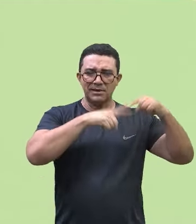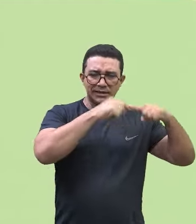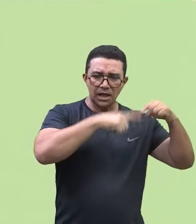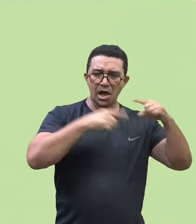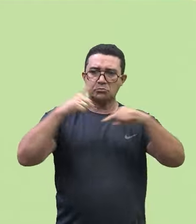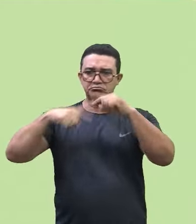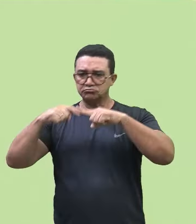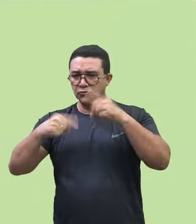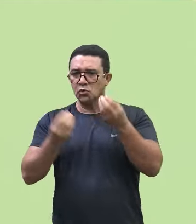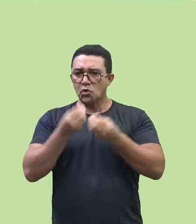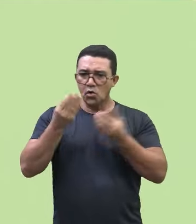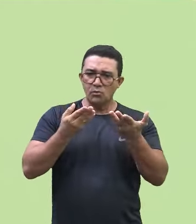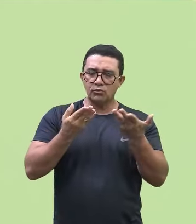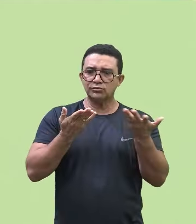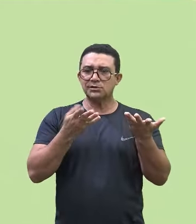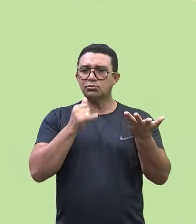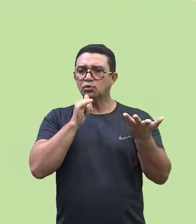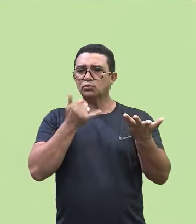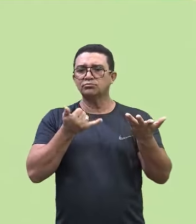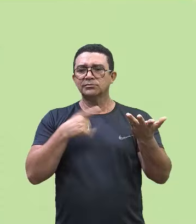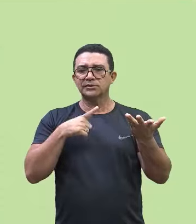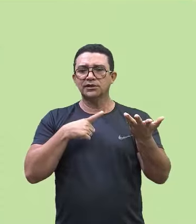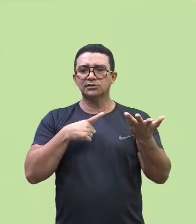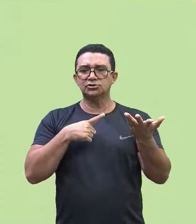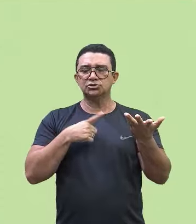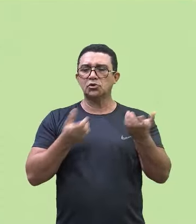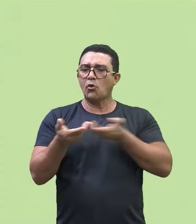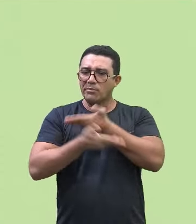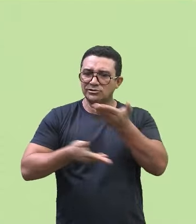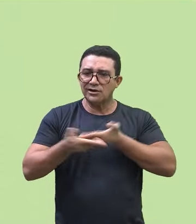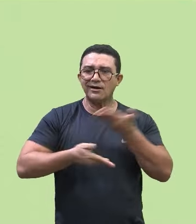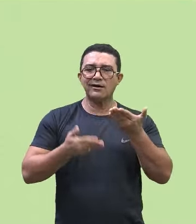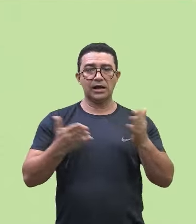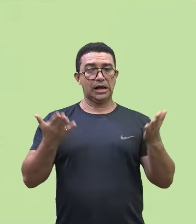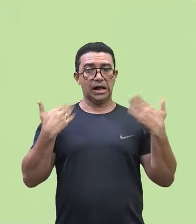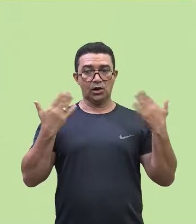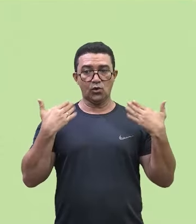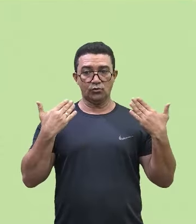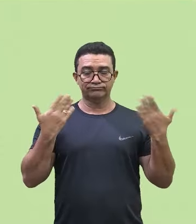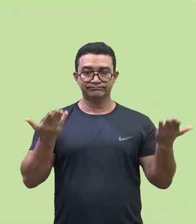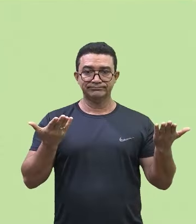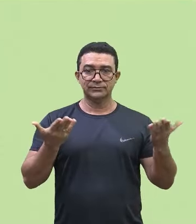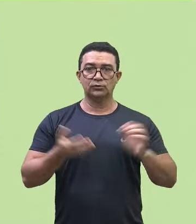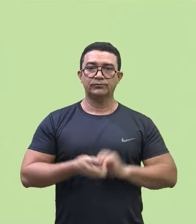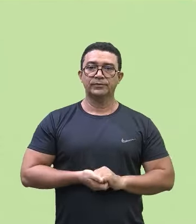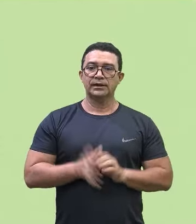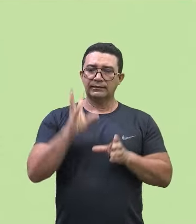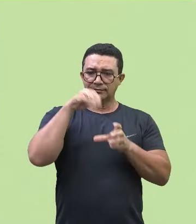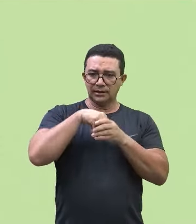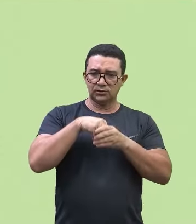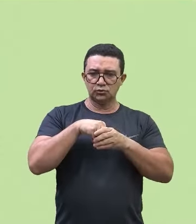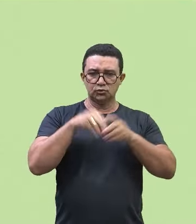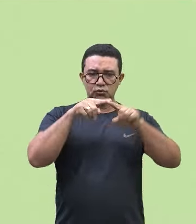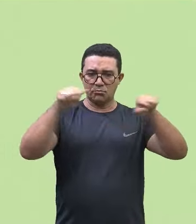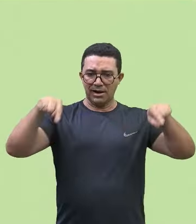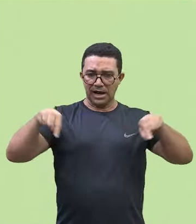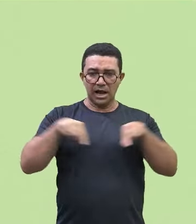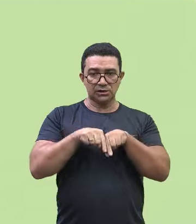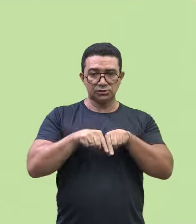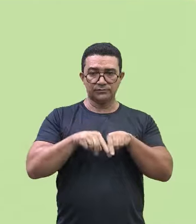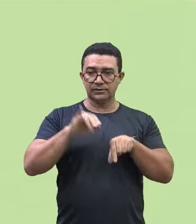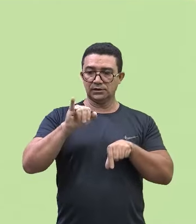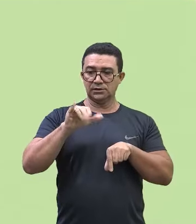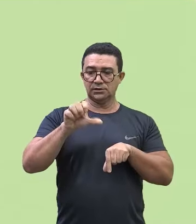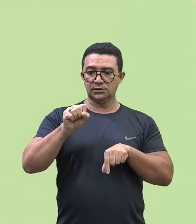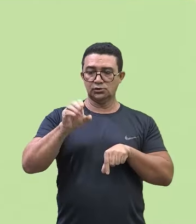relação a compartilhar calor, você consegue entender, por exemplo, que dentro de uma caixa de isopor, eu